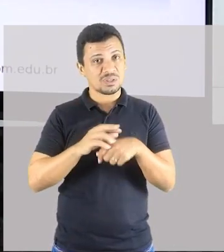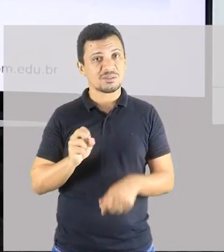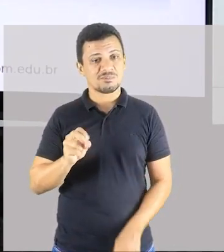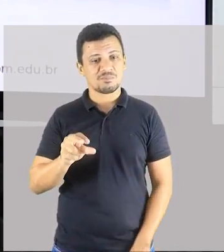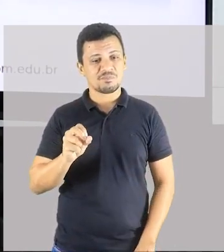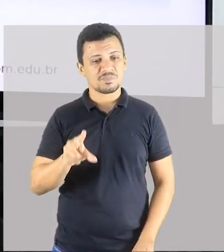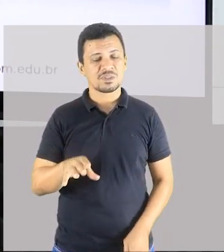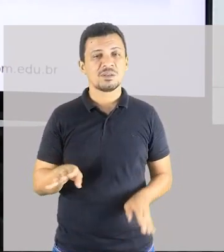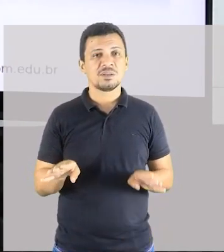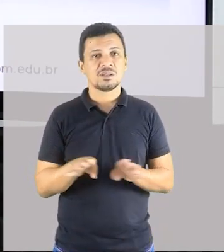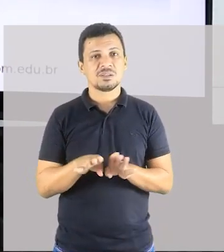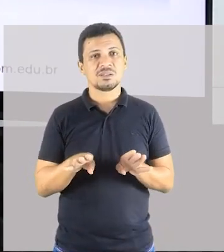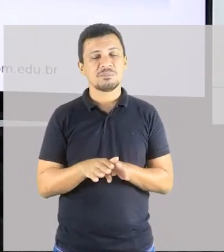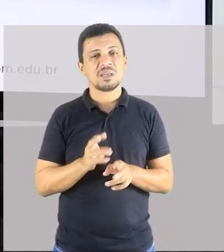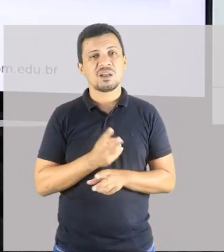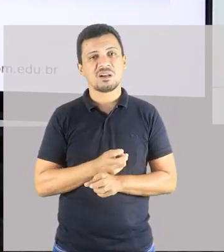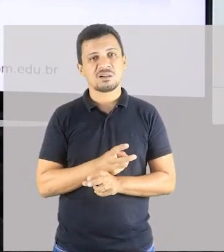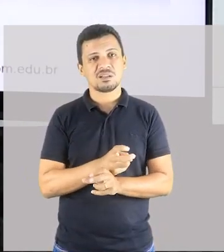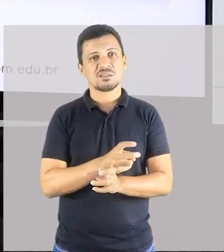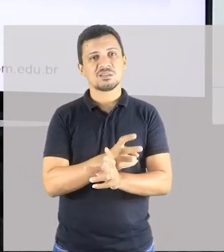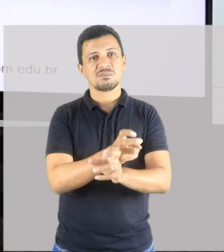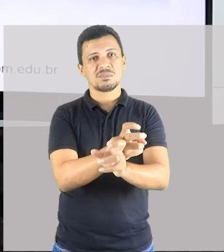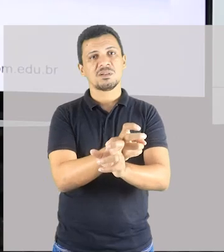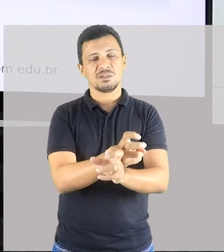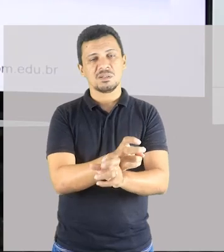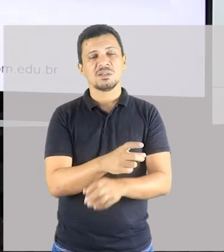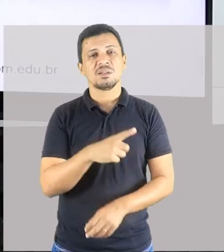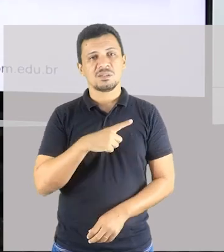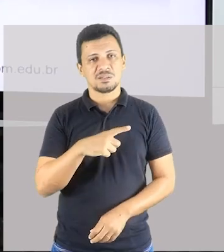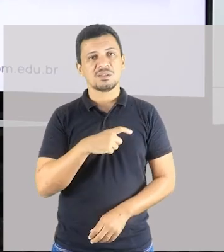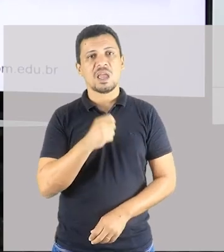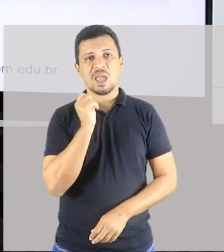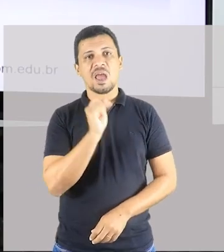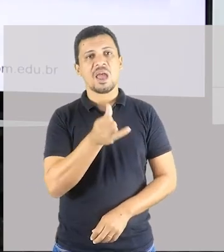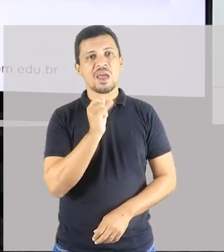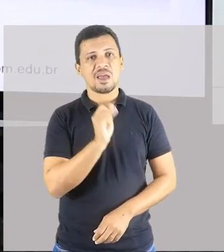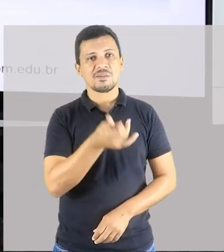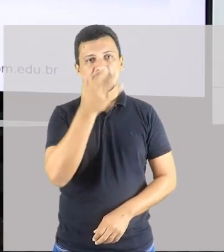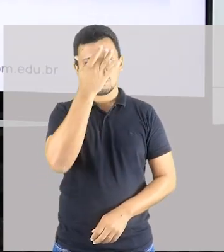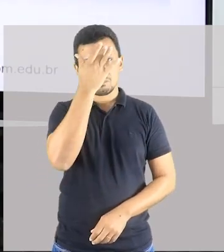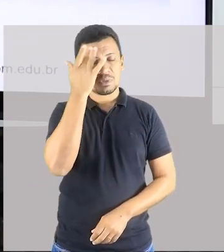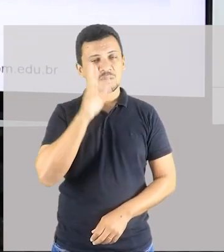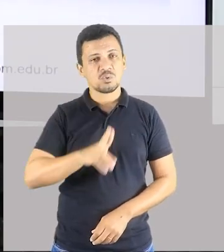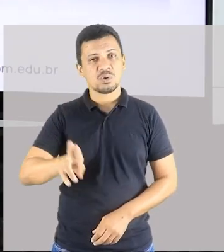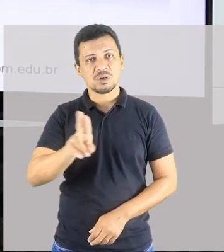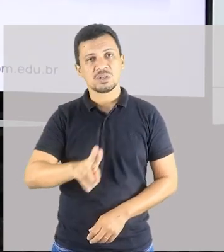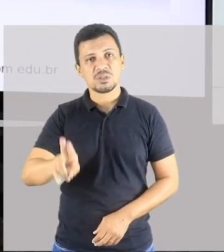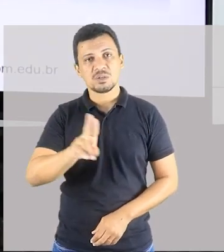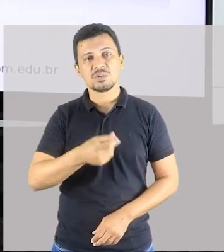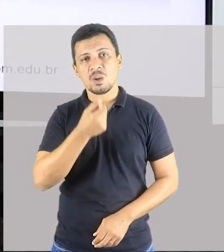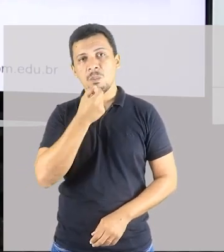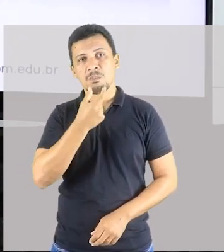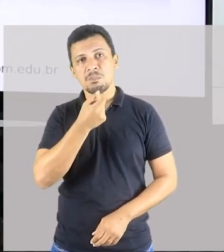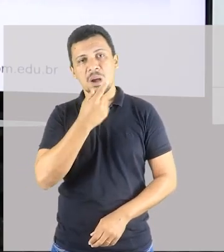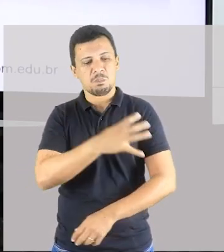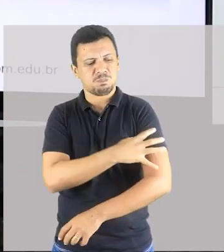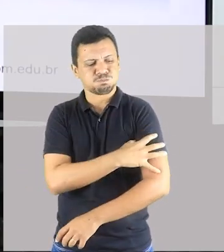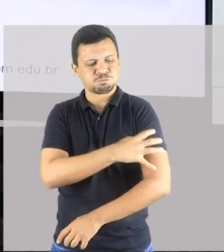E câncer, também muito comum ter o relato de câncer em pessoas que utilizam